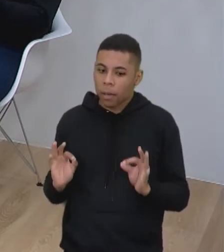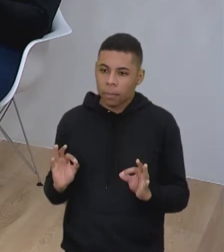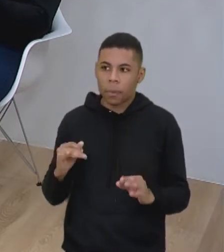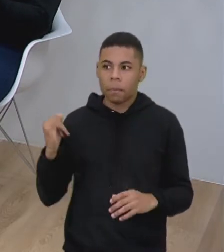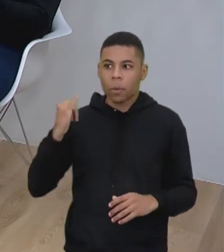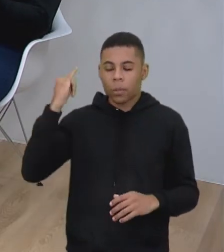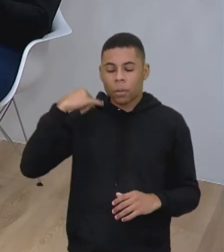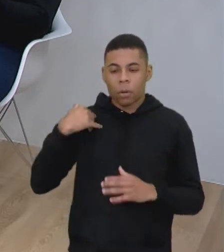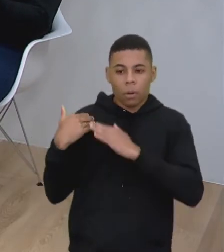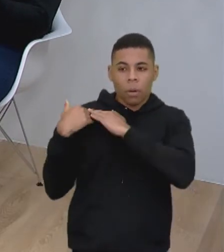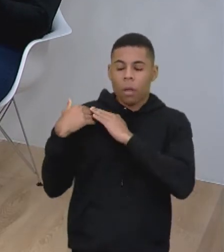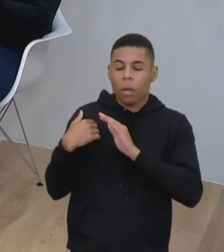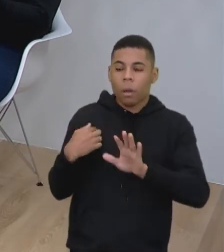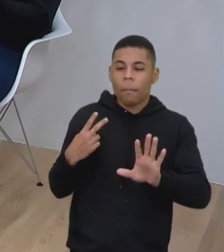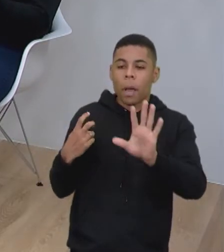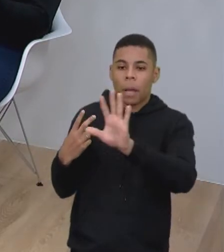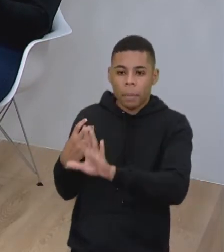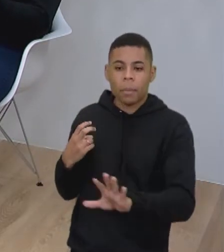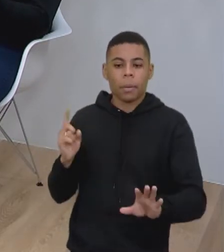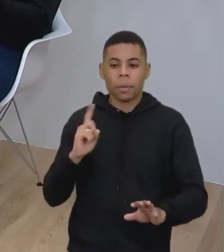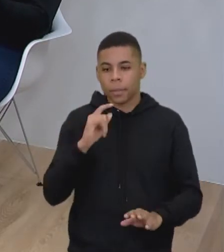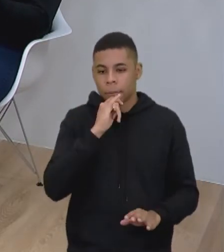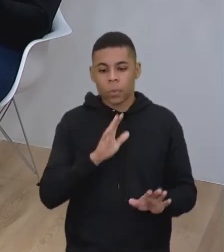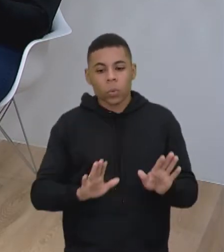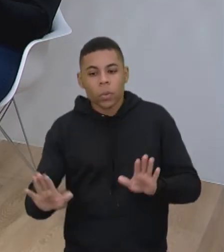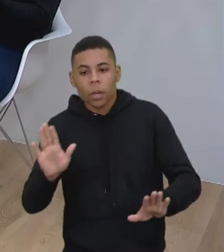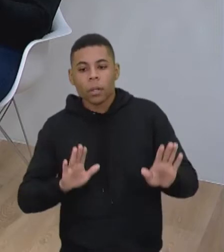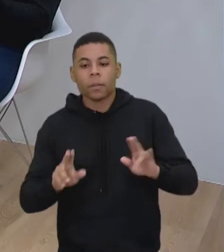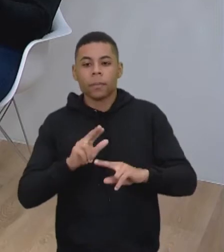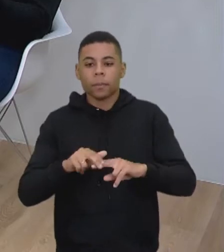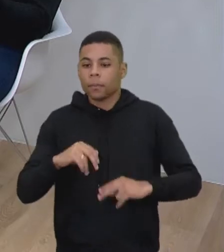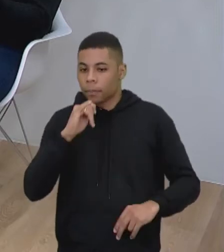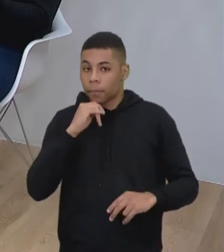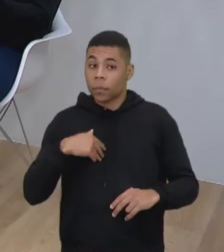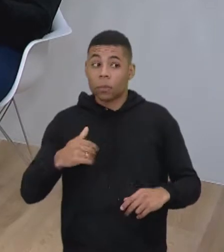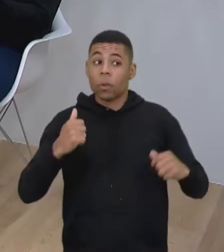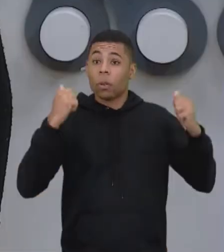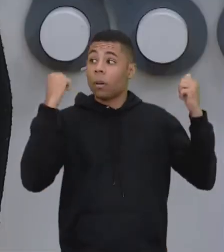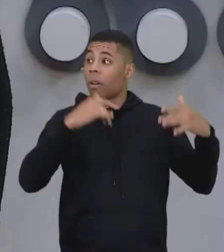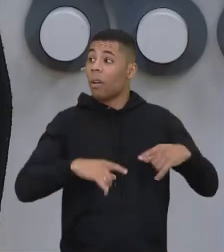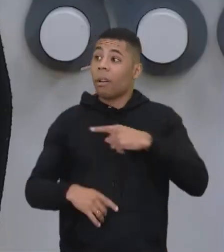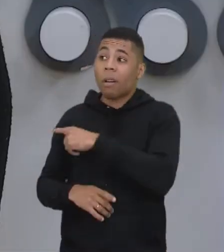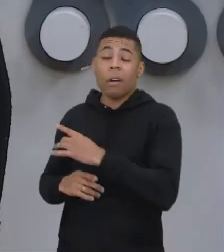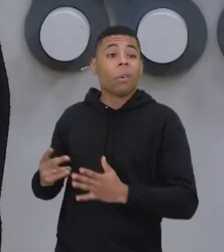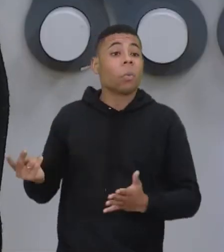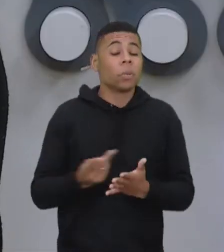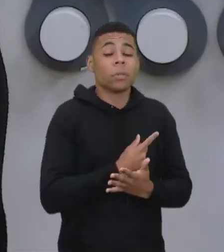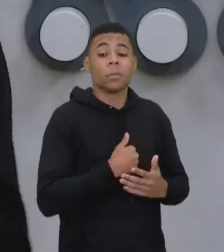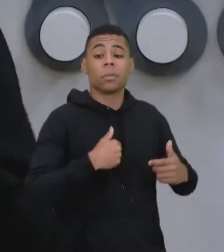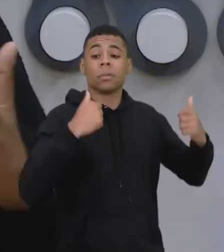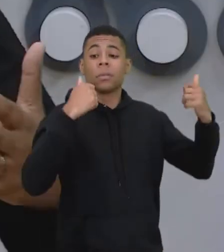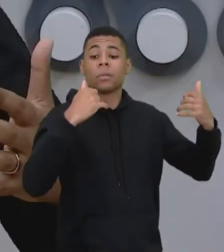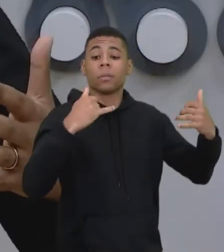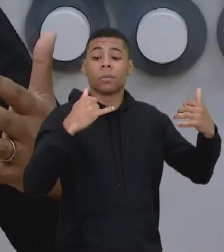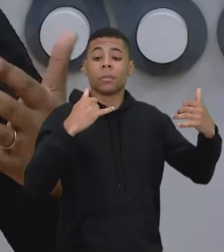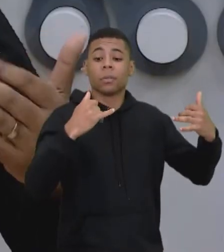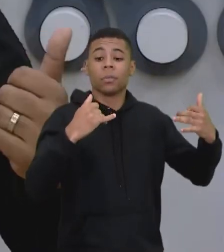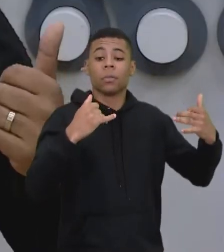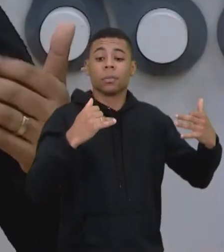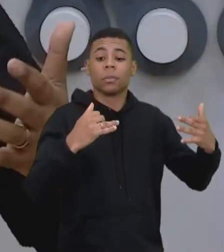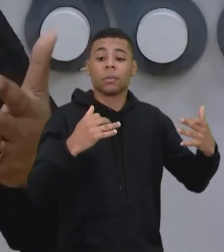essa percepção que a gente foi falando. Cuidado, porque quando você vai falar sobre algo, você precisa ter um pouco